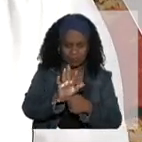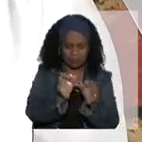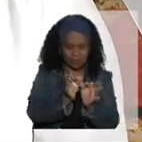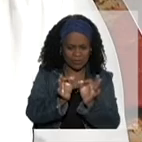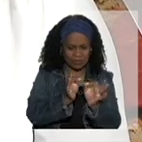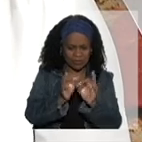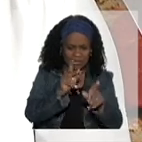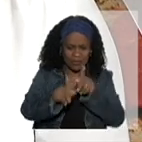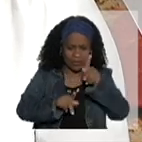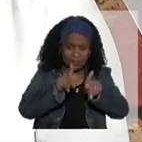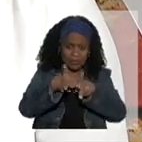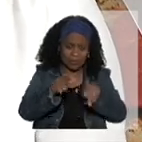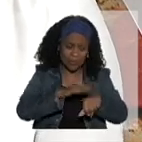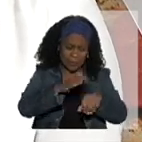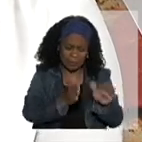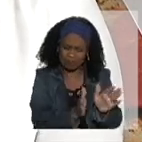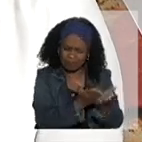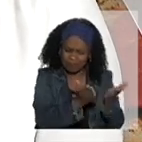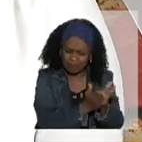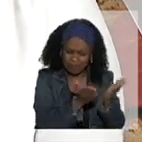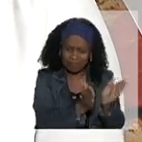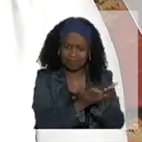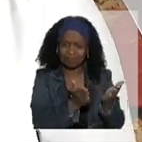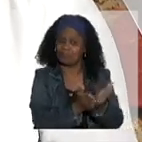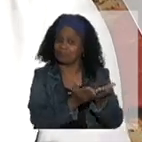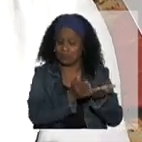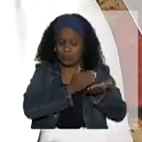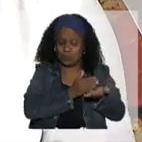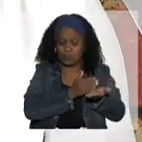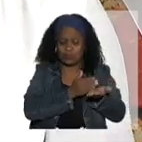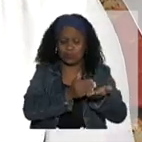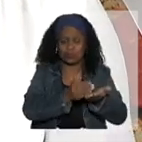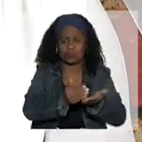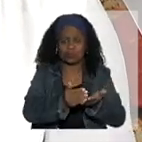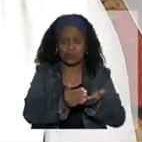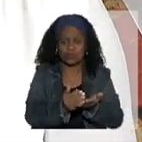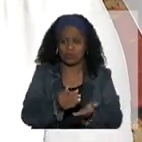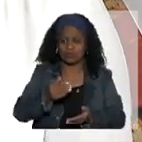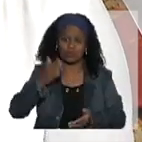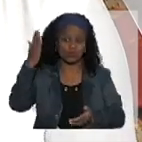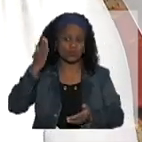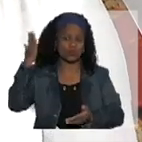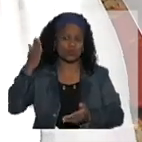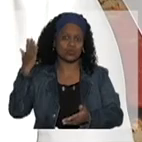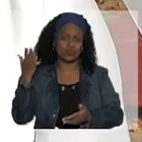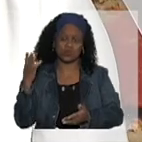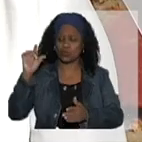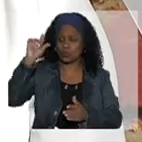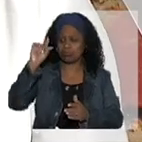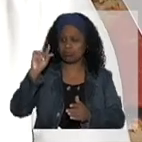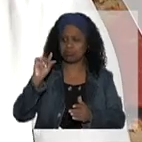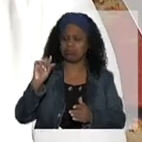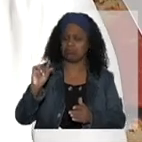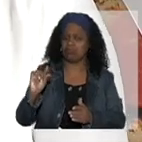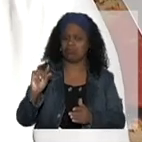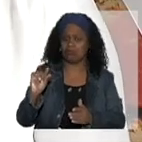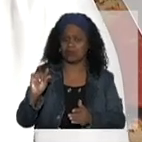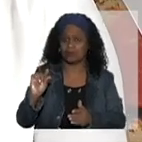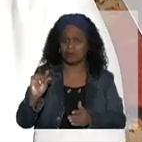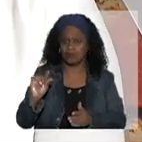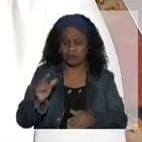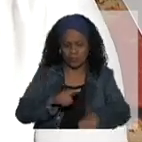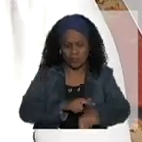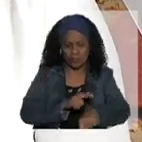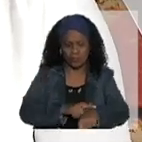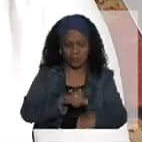trata a população mais vulnerável partindo de uma narrativa de redução de gastos e de